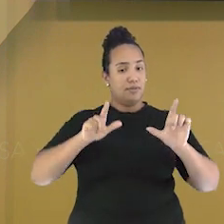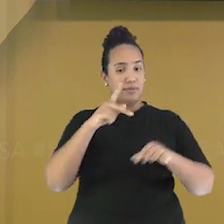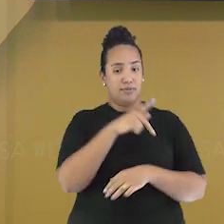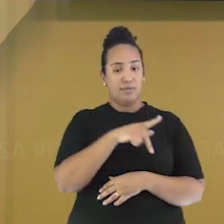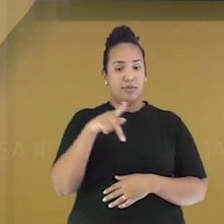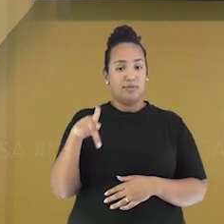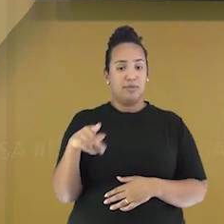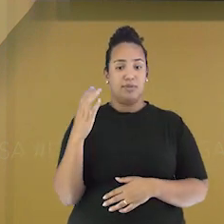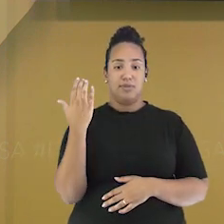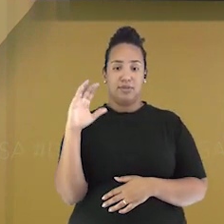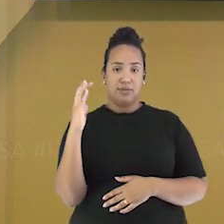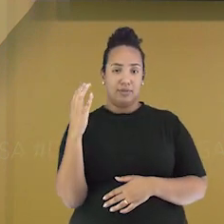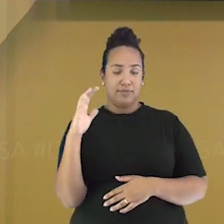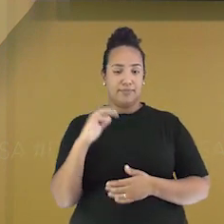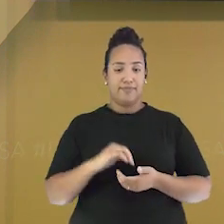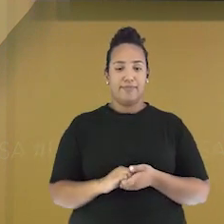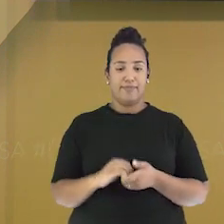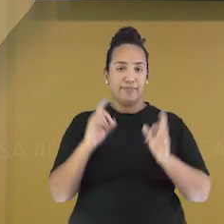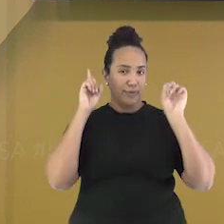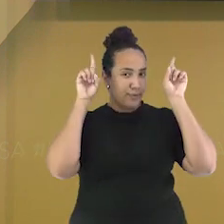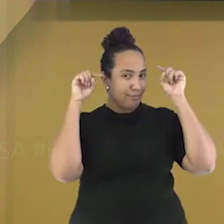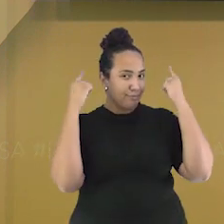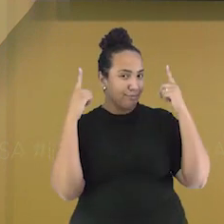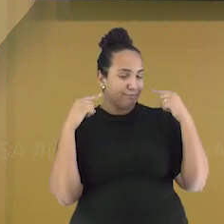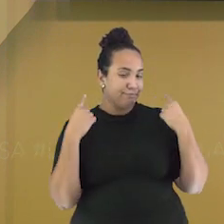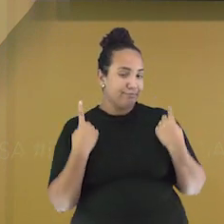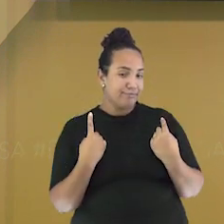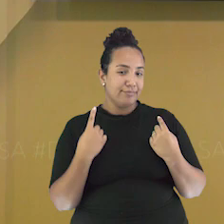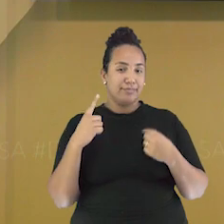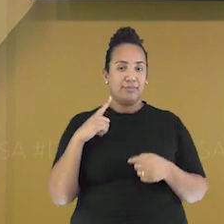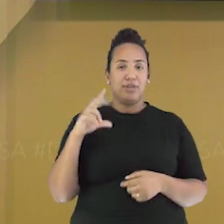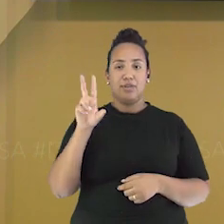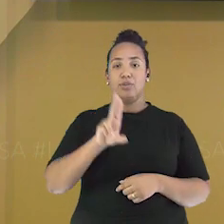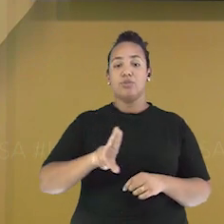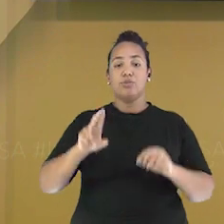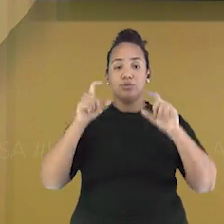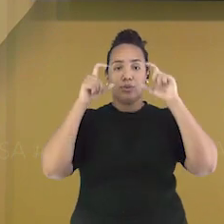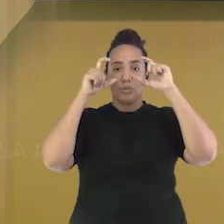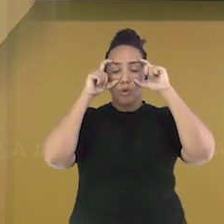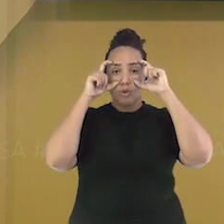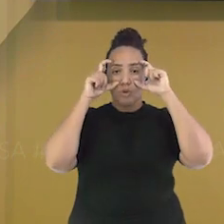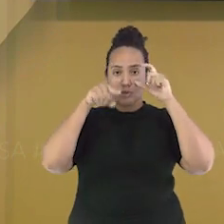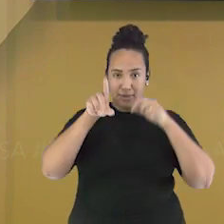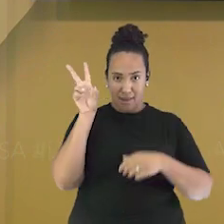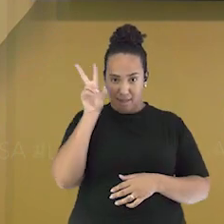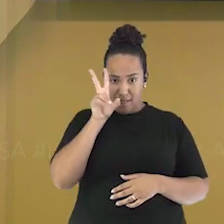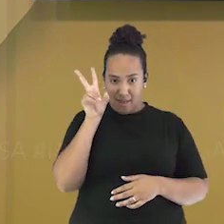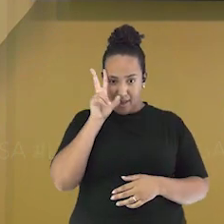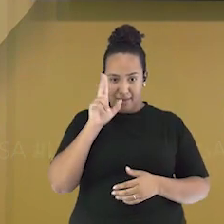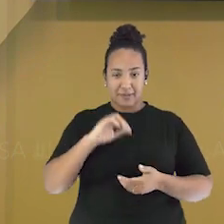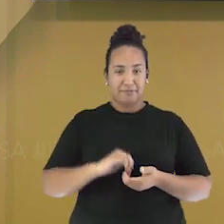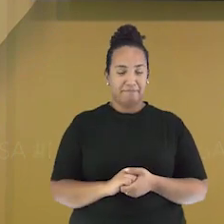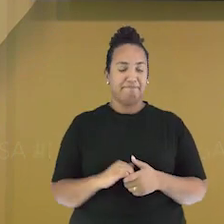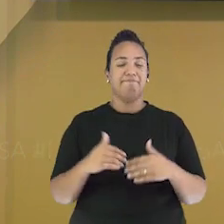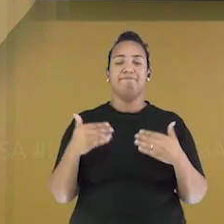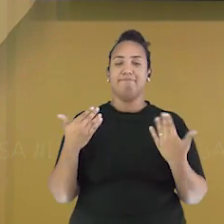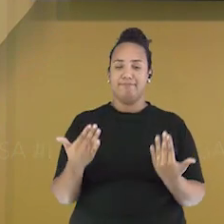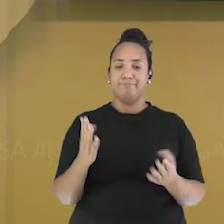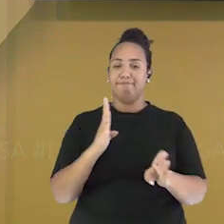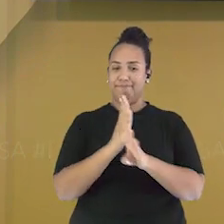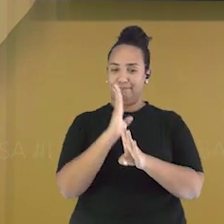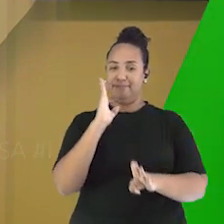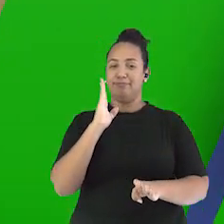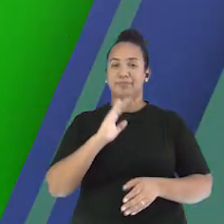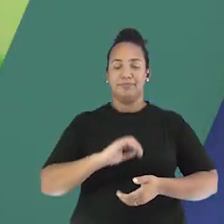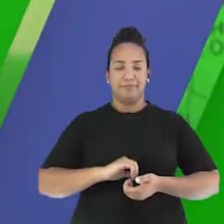telinha. É o professor de ciência, com cabelo cacheado e usa um óculos. Será que você lembra dele? Já já a